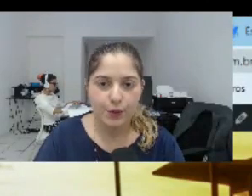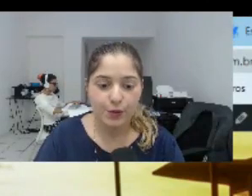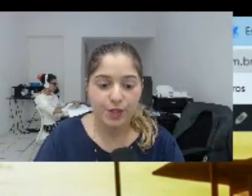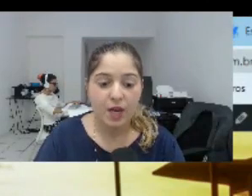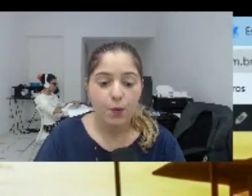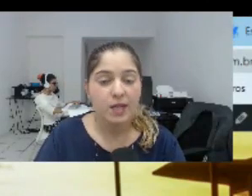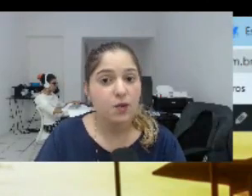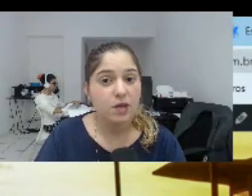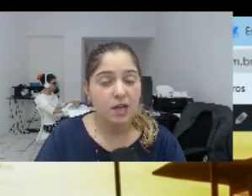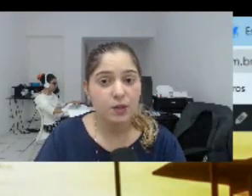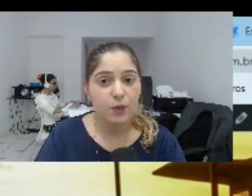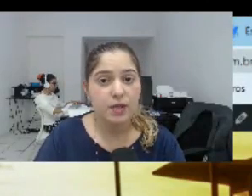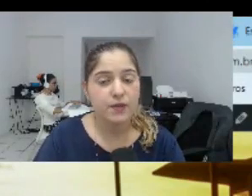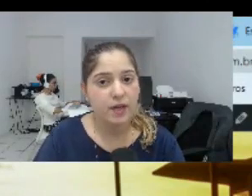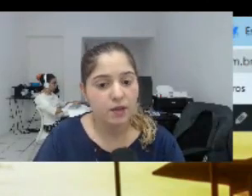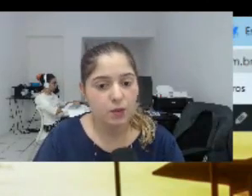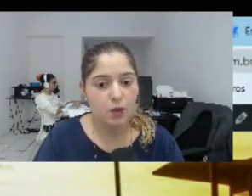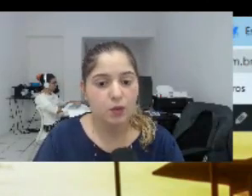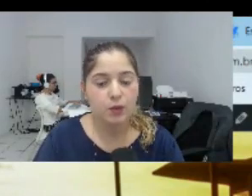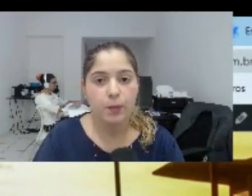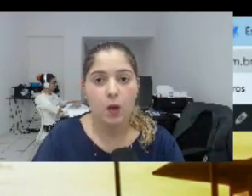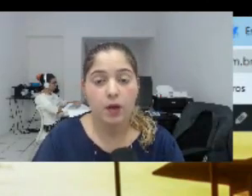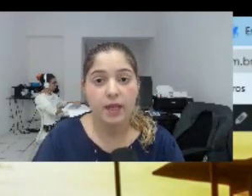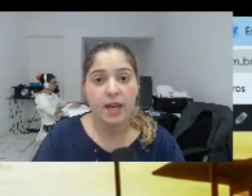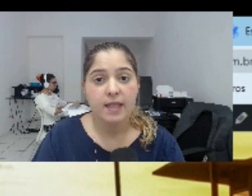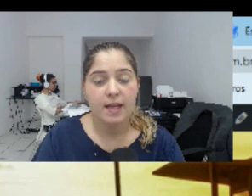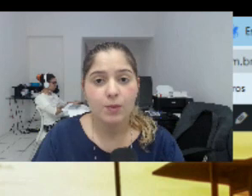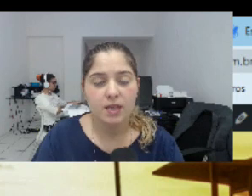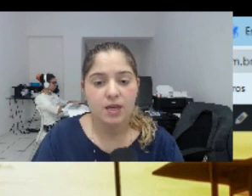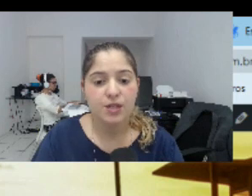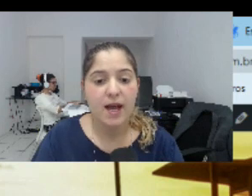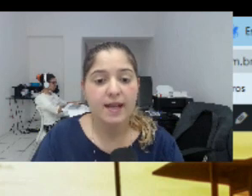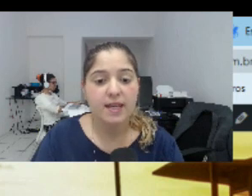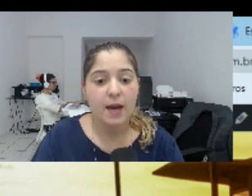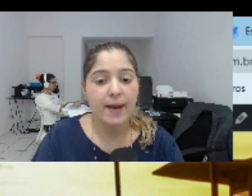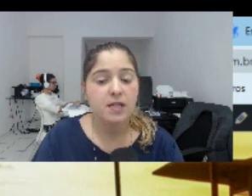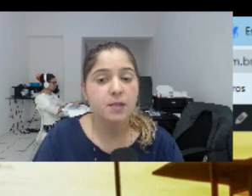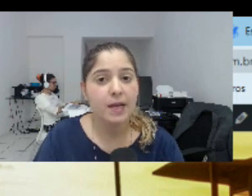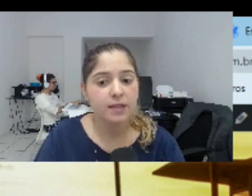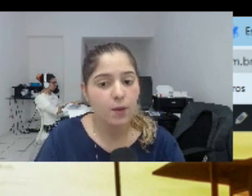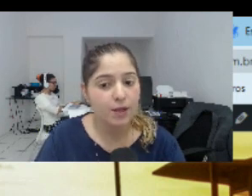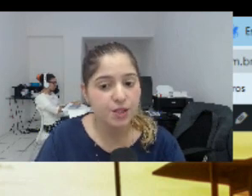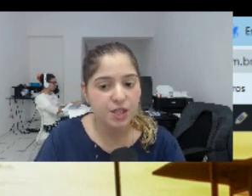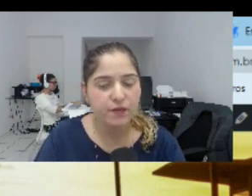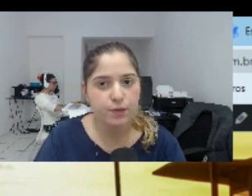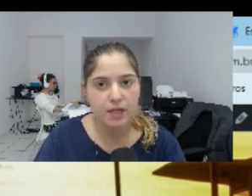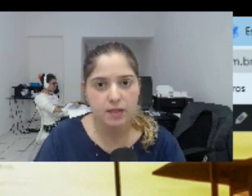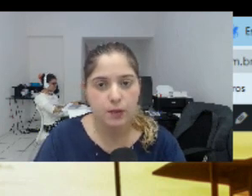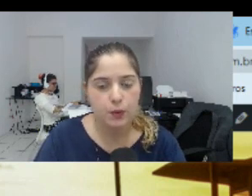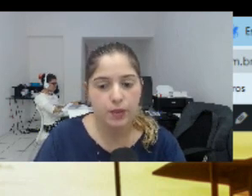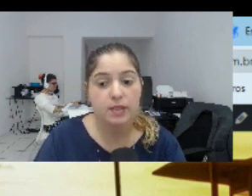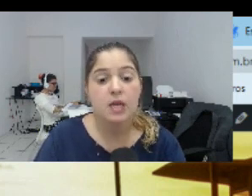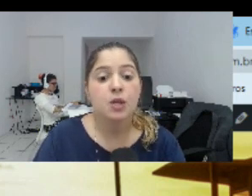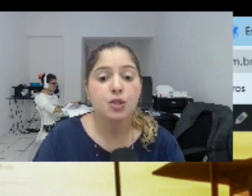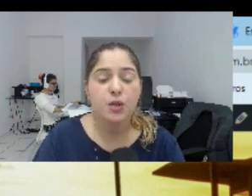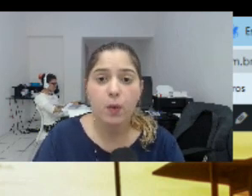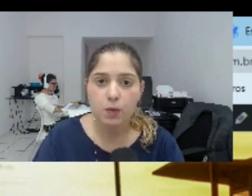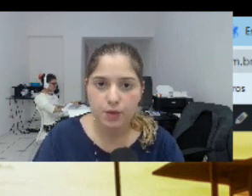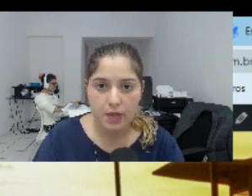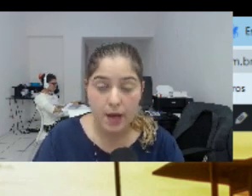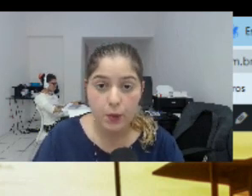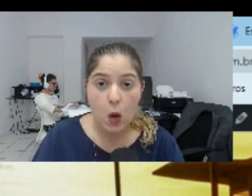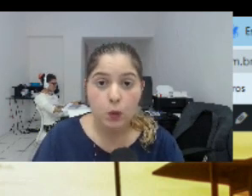programa de hoje. Com as atualizações feitas no nosso blog, temos em destaque que a participação ativa dos assessores